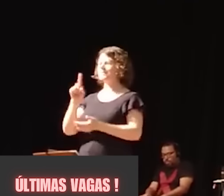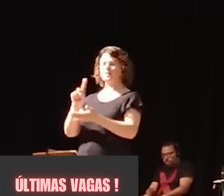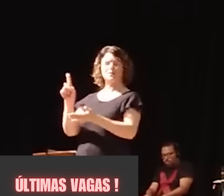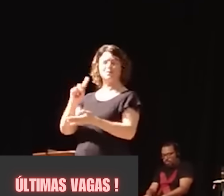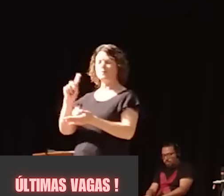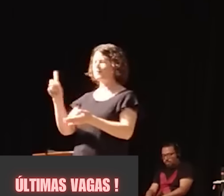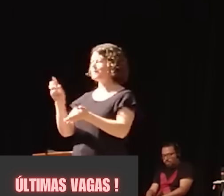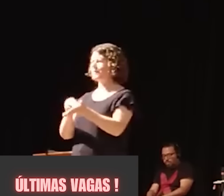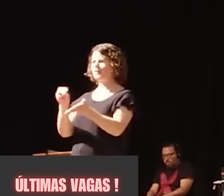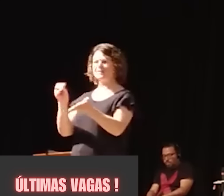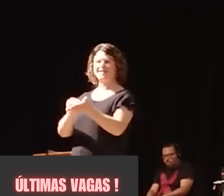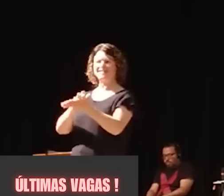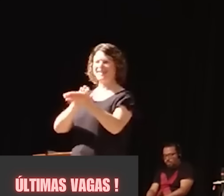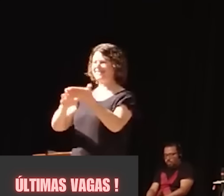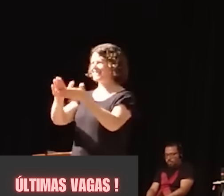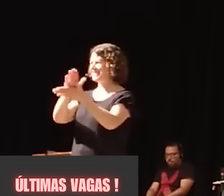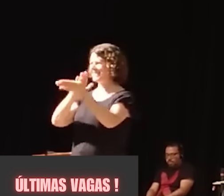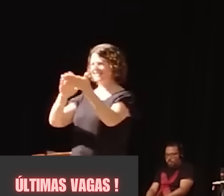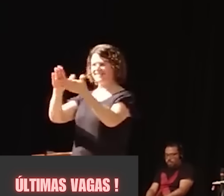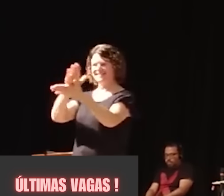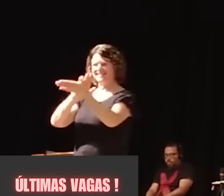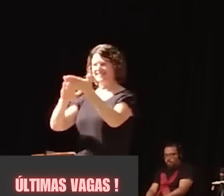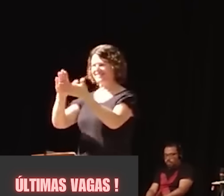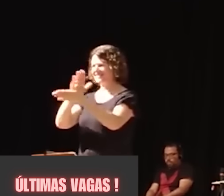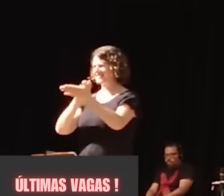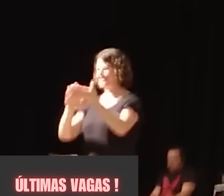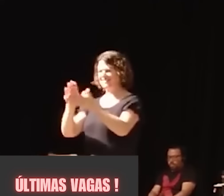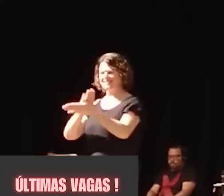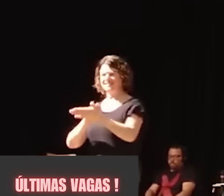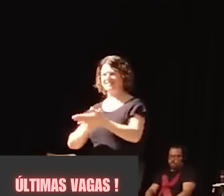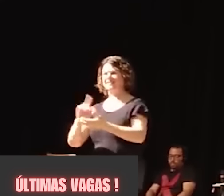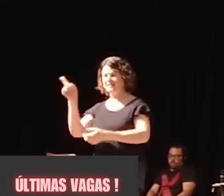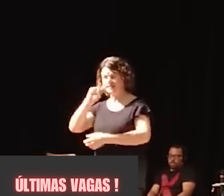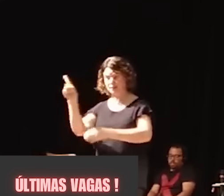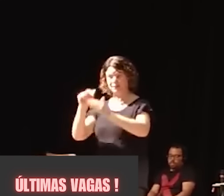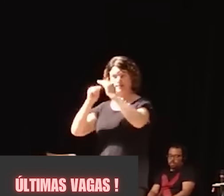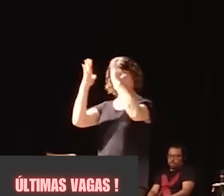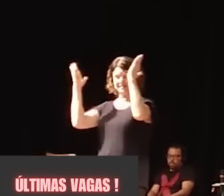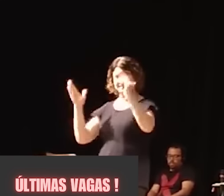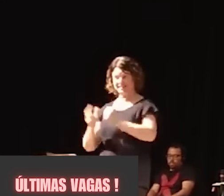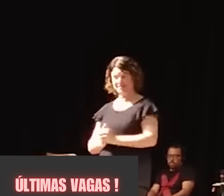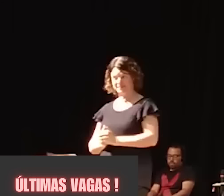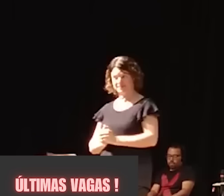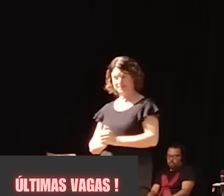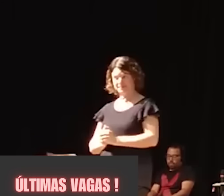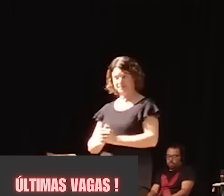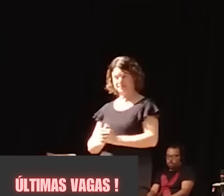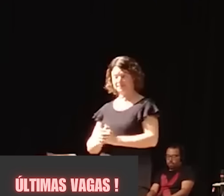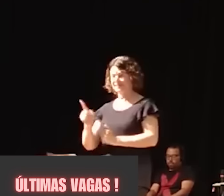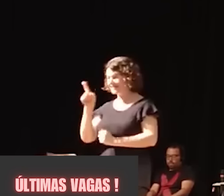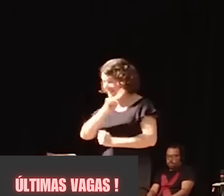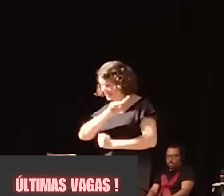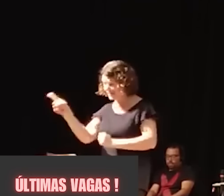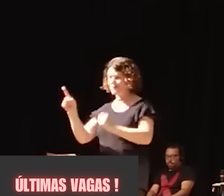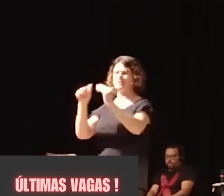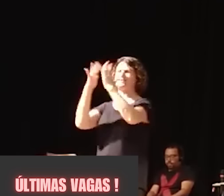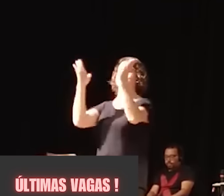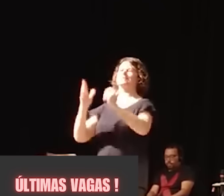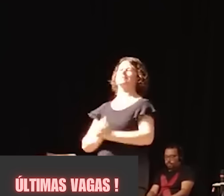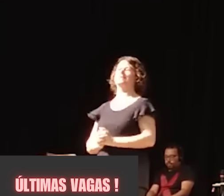nada eu vou de tudo que é meu Não desista Não